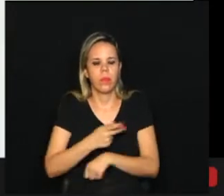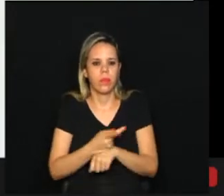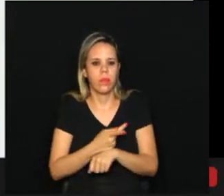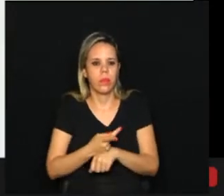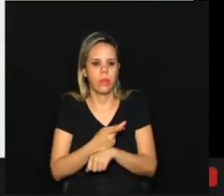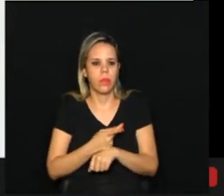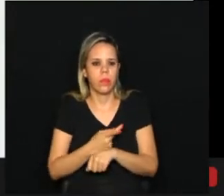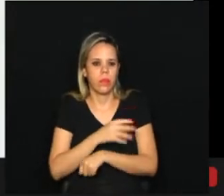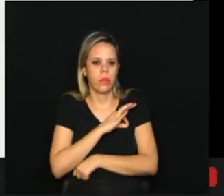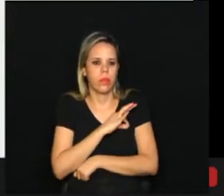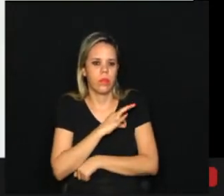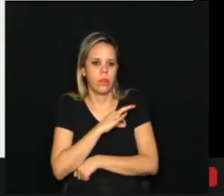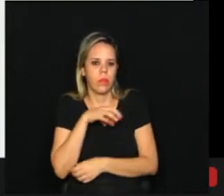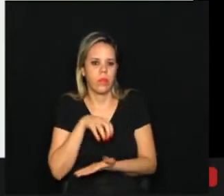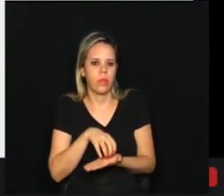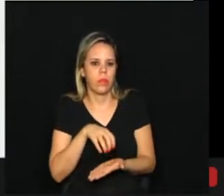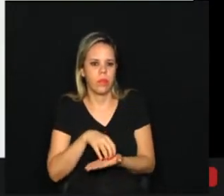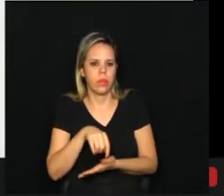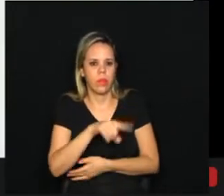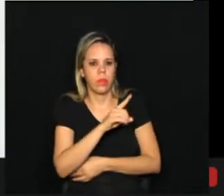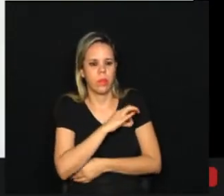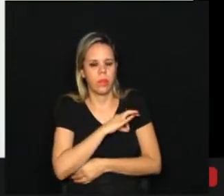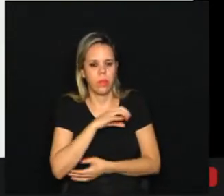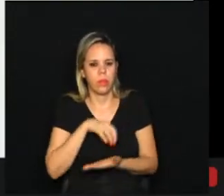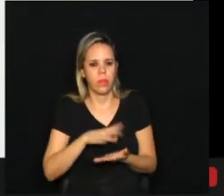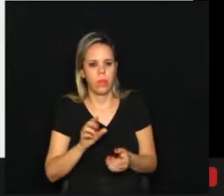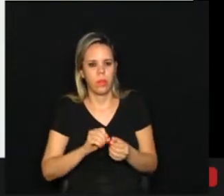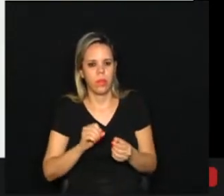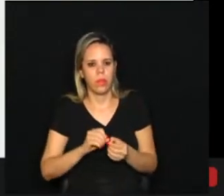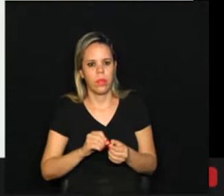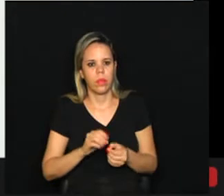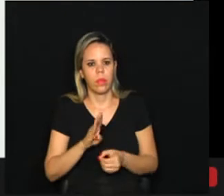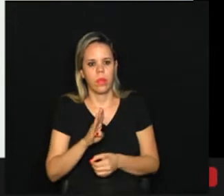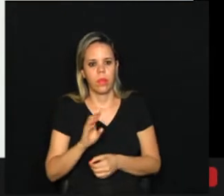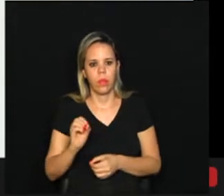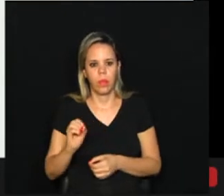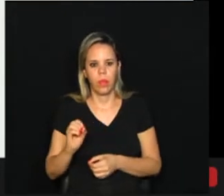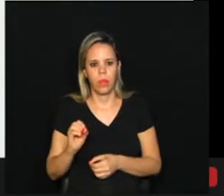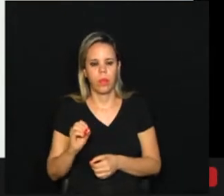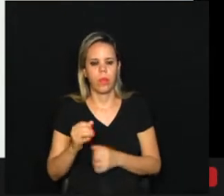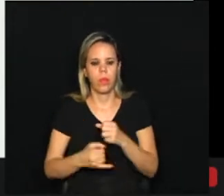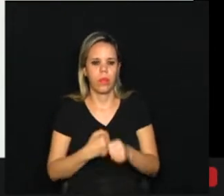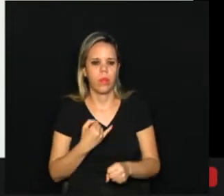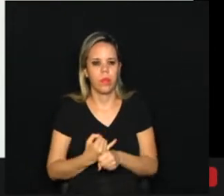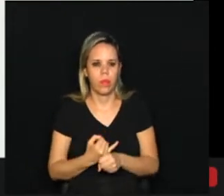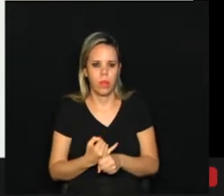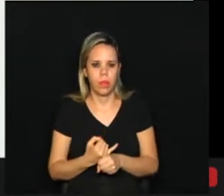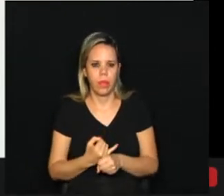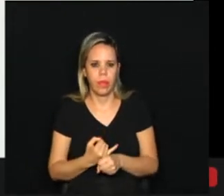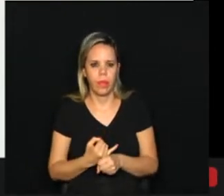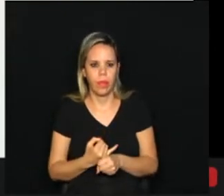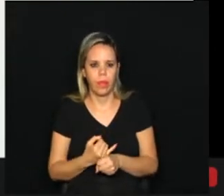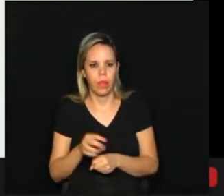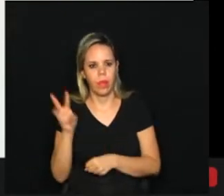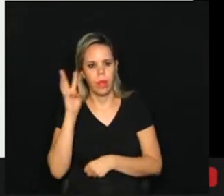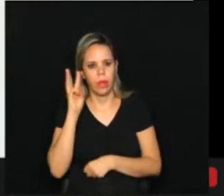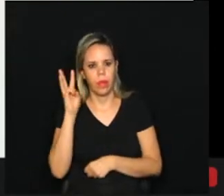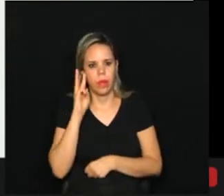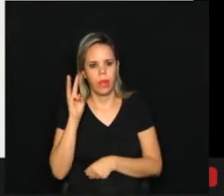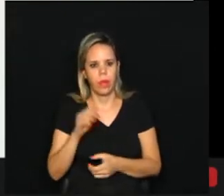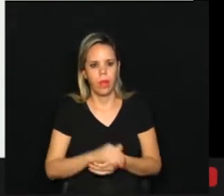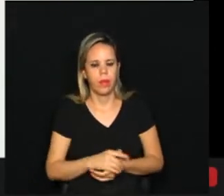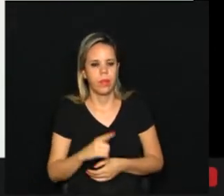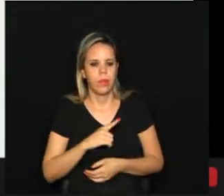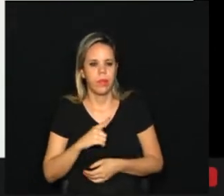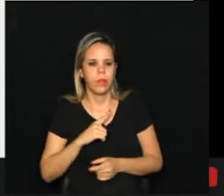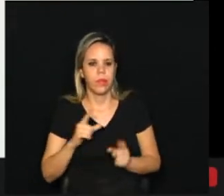a delegacia. Ela foi na delegacia, ela já tinha feito um boletim de forma online, ela foi na delegacia, e na terça-feira tínhamos